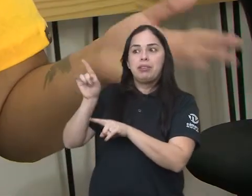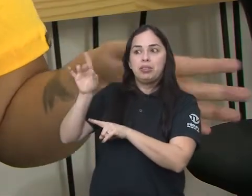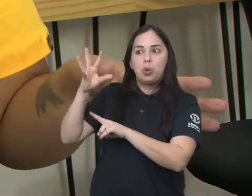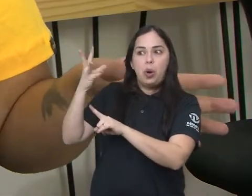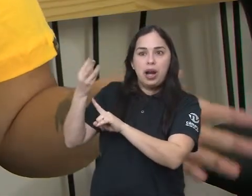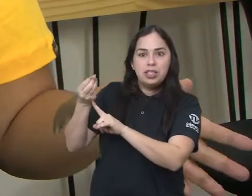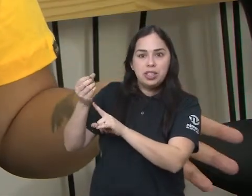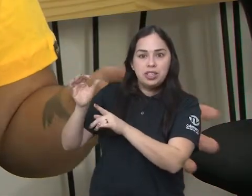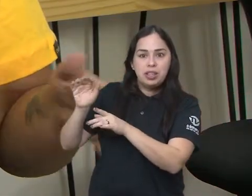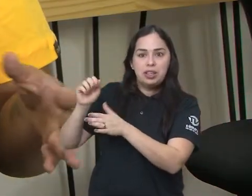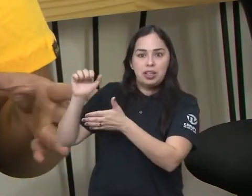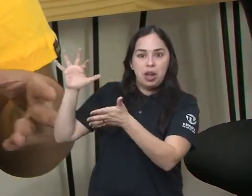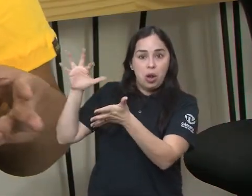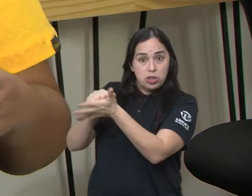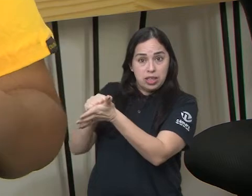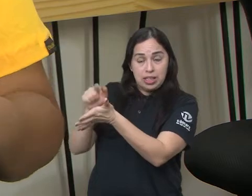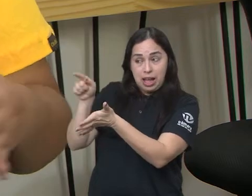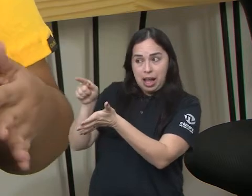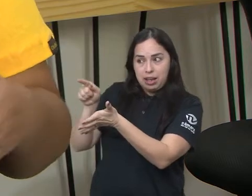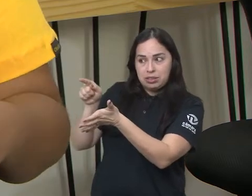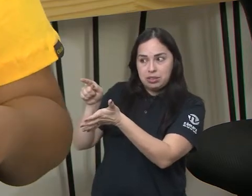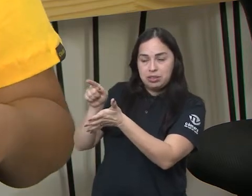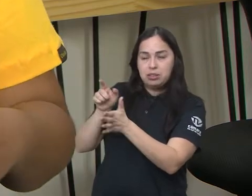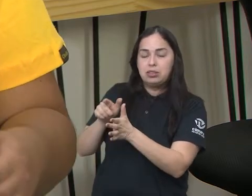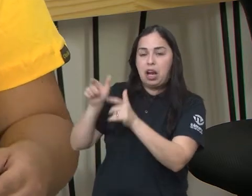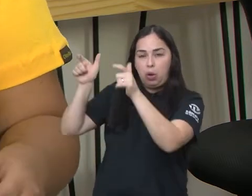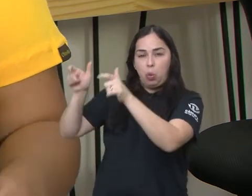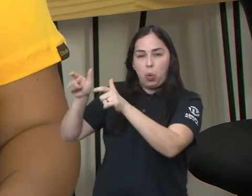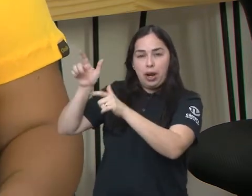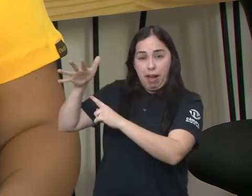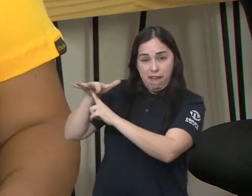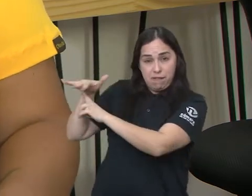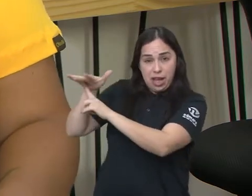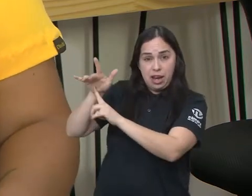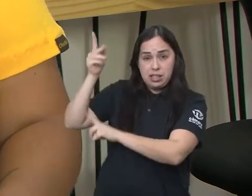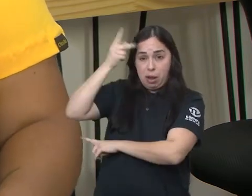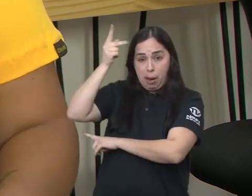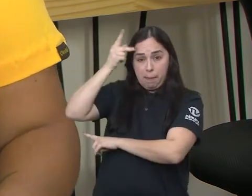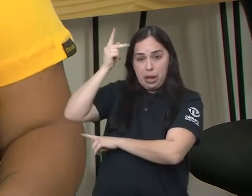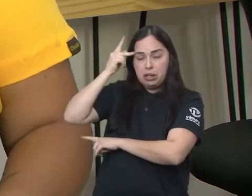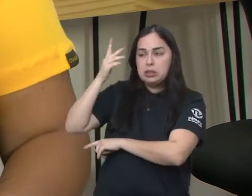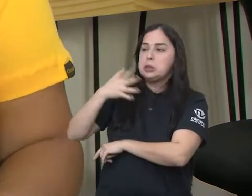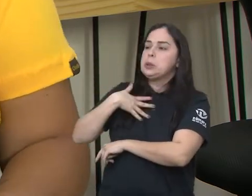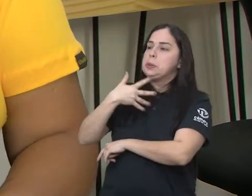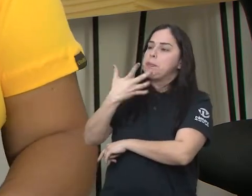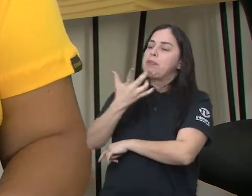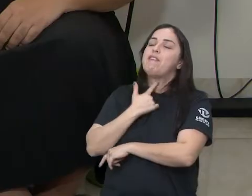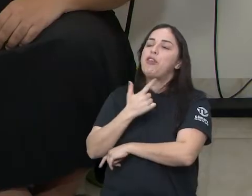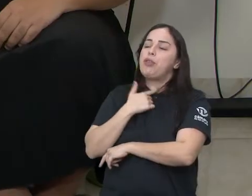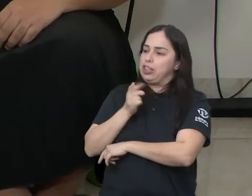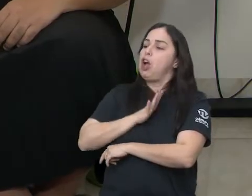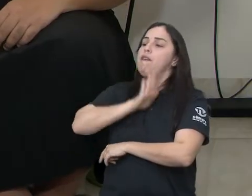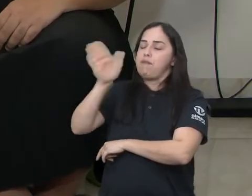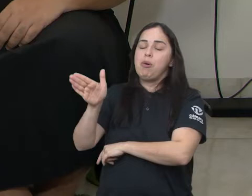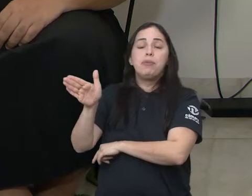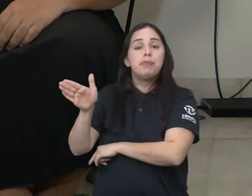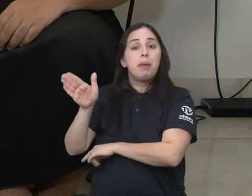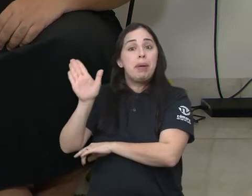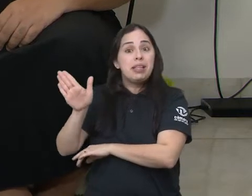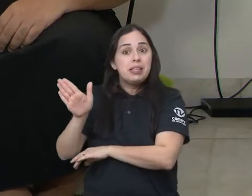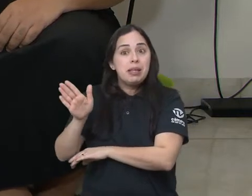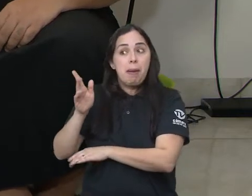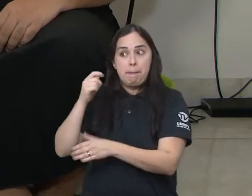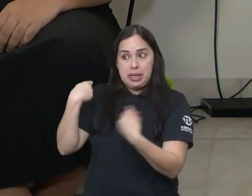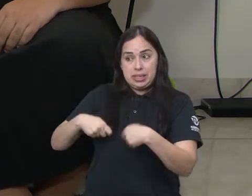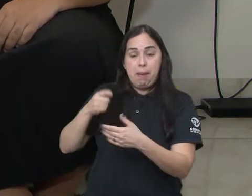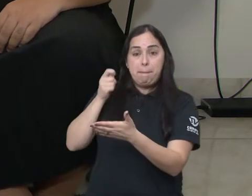pro Artist Valley, que é o lugar onde os artistas ficam, eu pensei assim, eu vou nesse negócio. Só que para você ir,